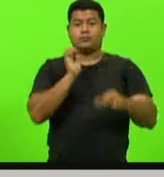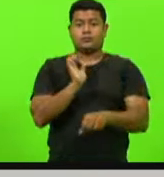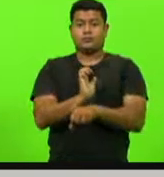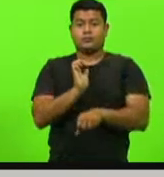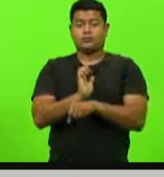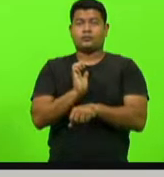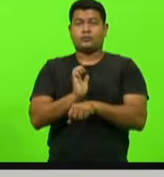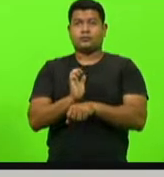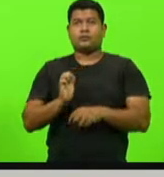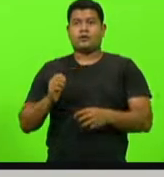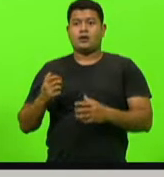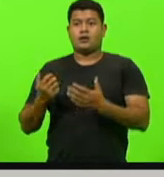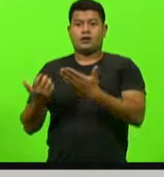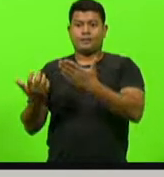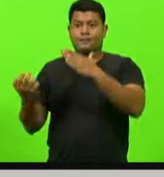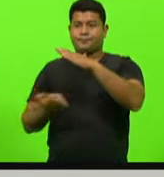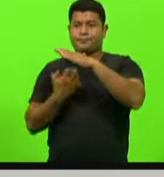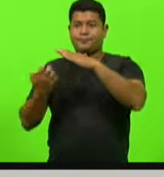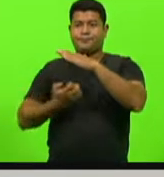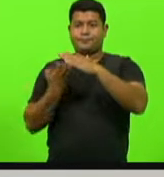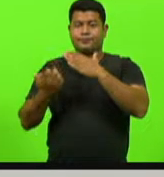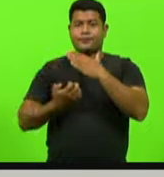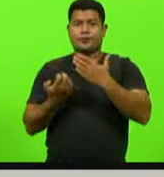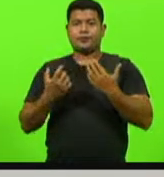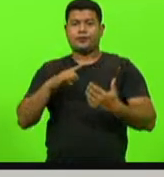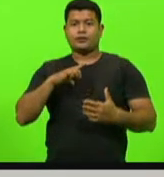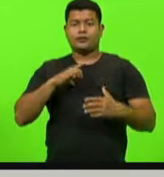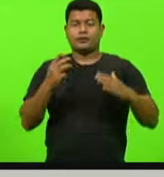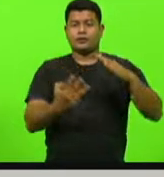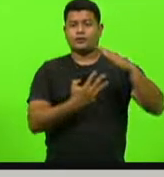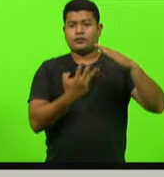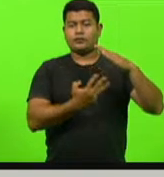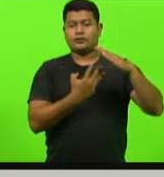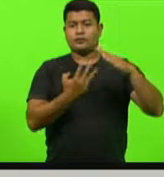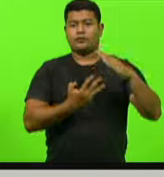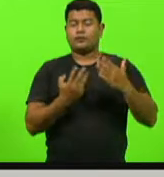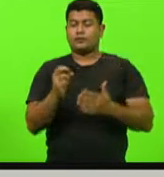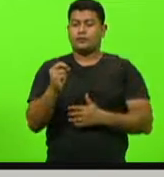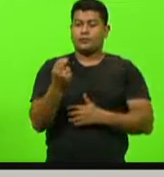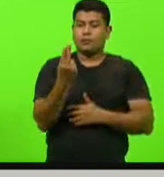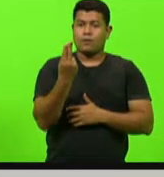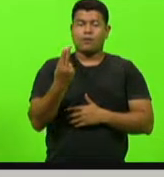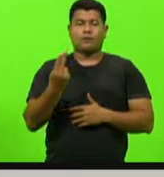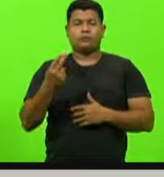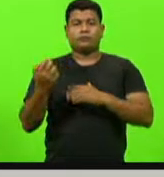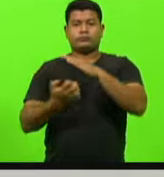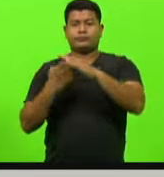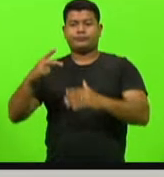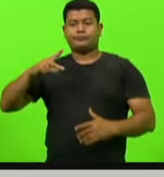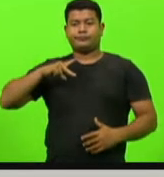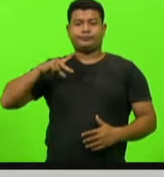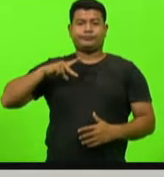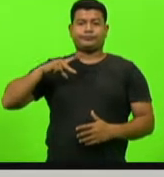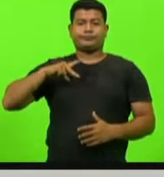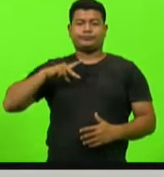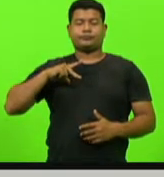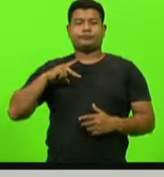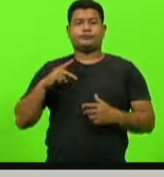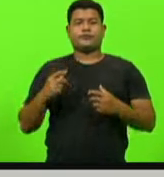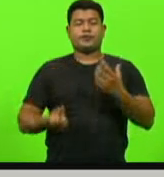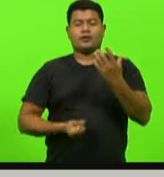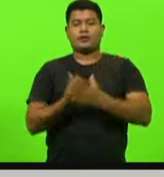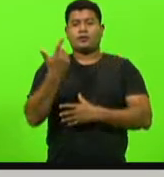concessionárias de serviço público, por empresas privadas ou por particulares, e estabelece outras